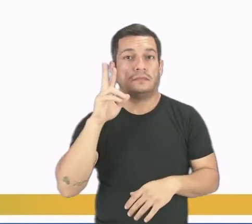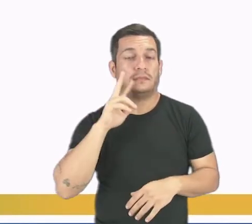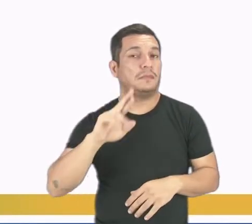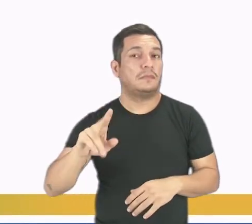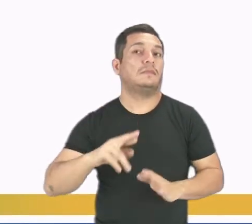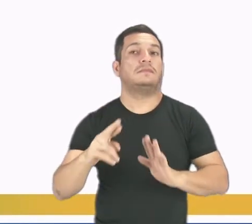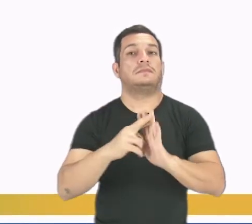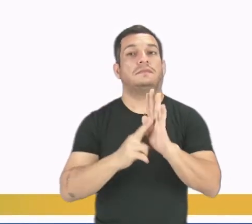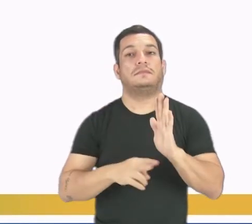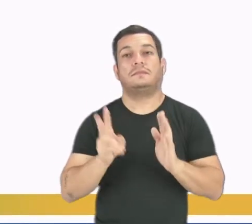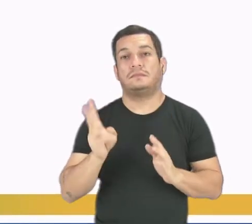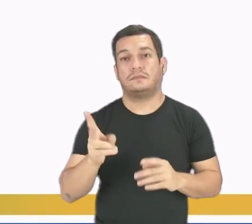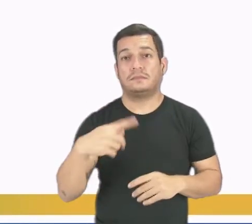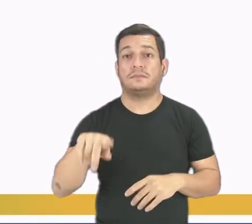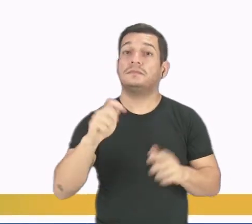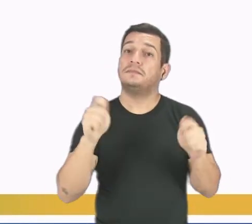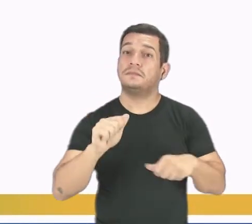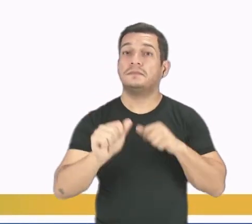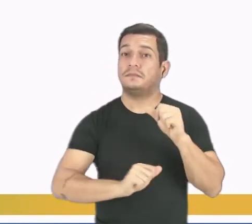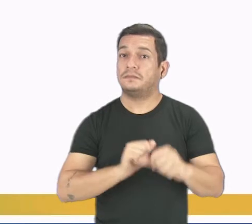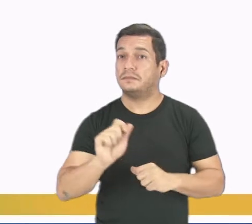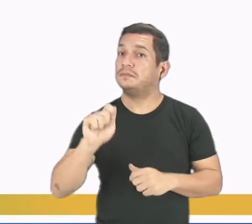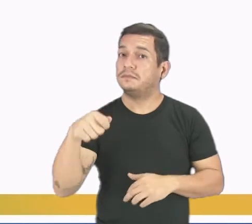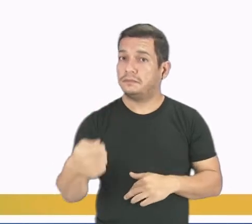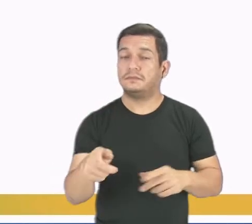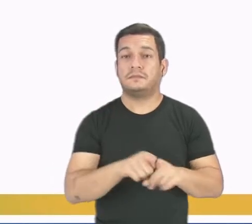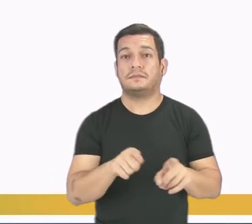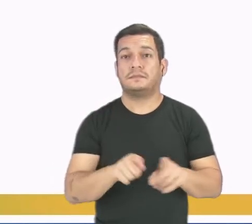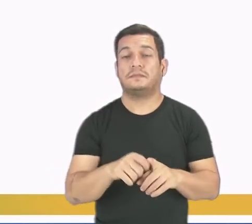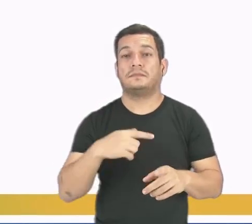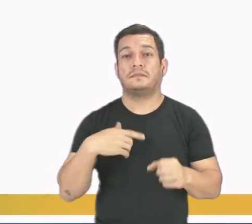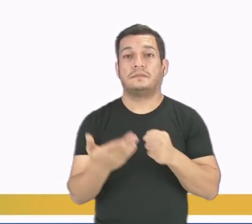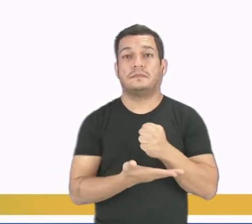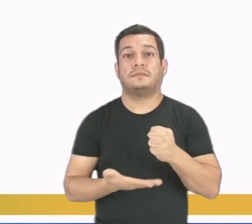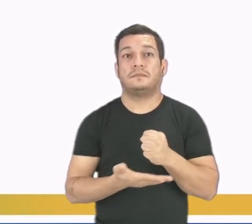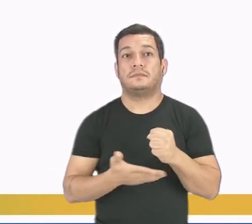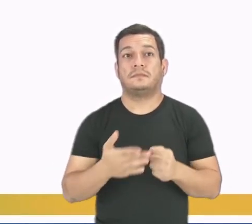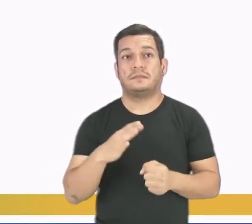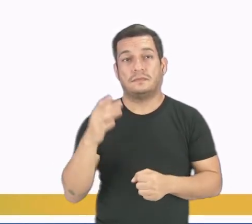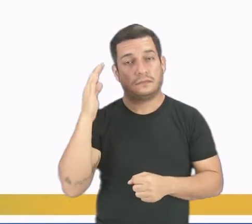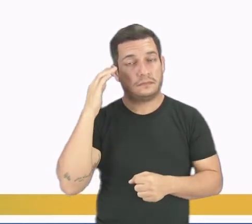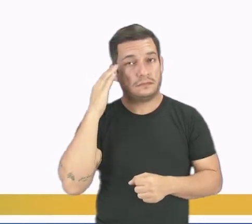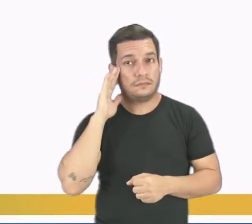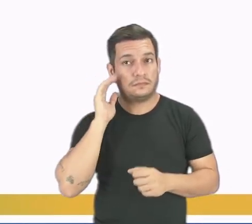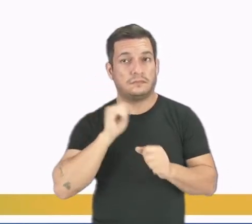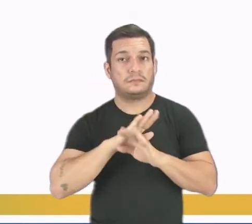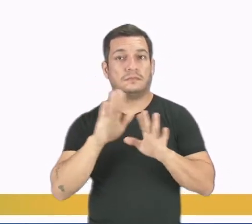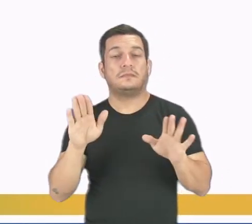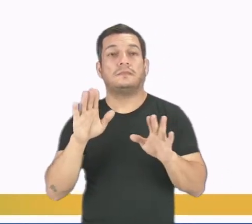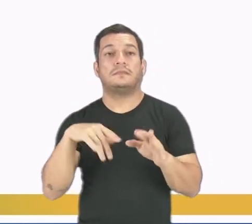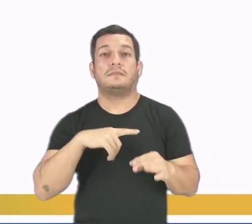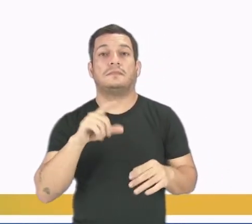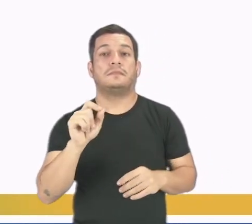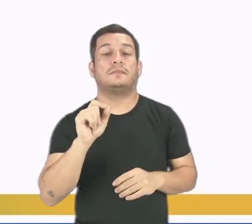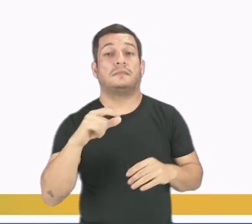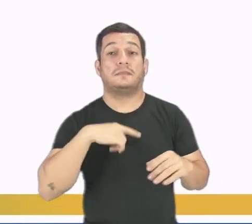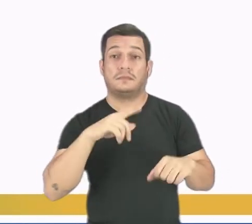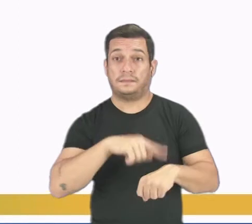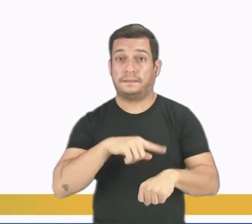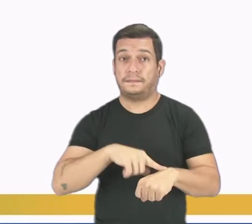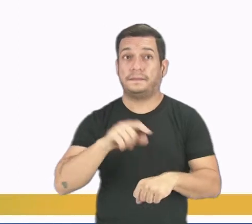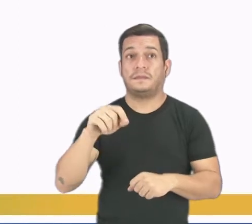anti-horário. Convencionalmente, esse mais ou menos, ele não tem uma regra fixa. Você pode determinar para